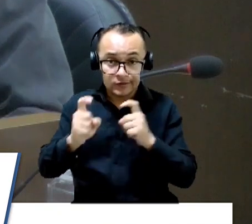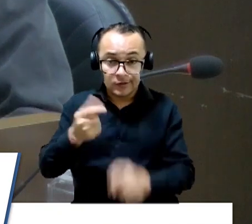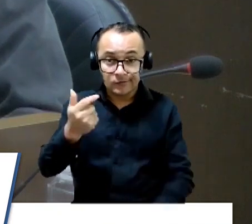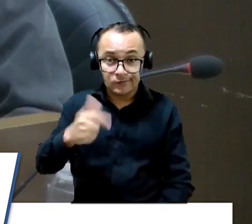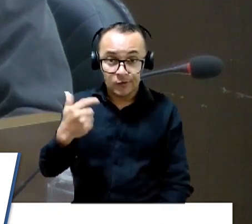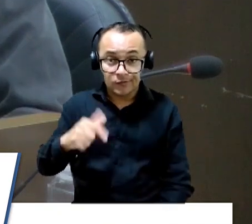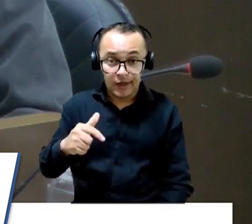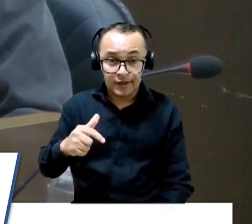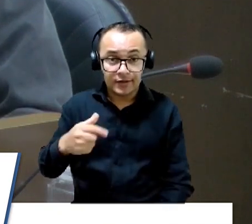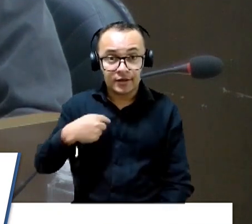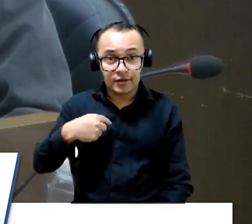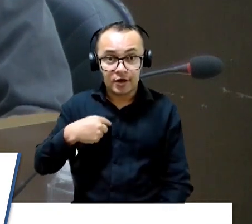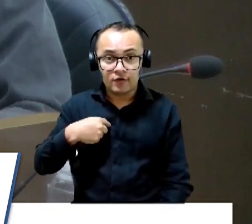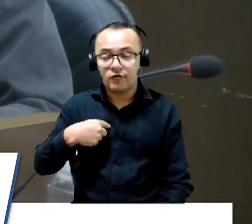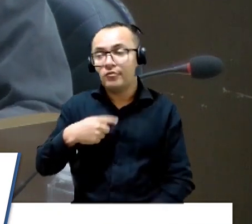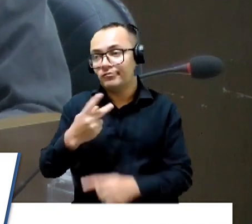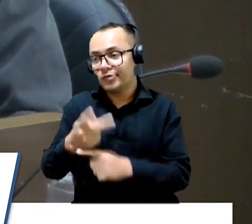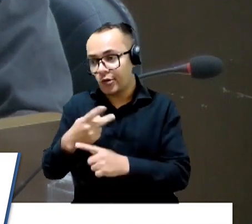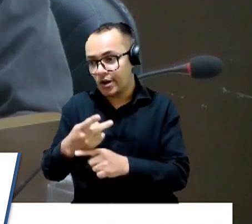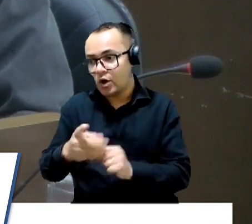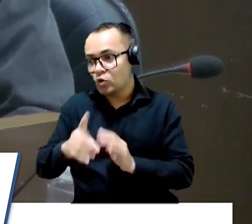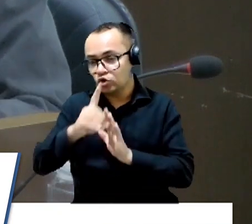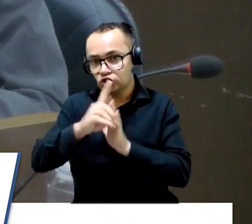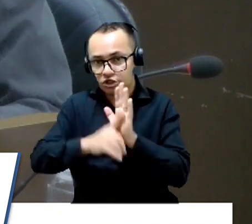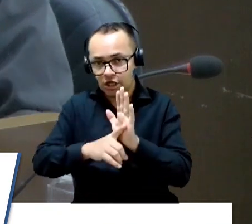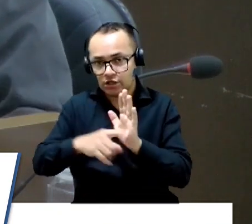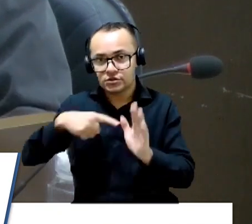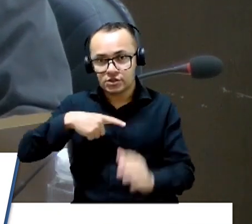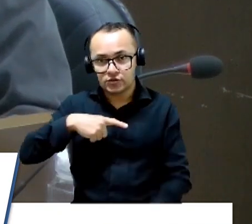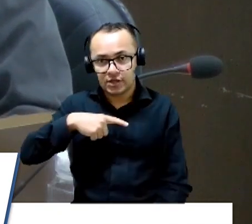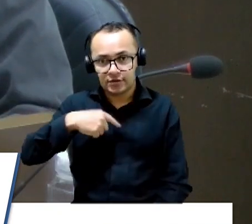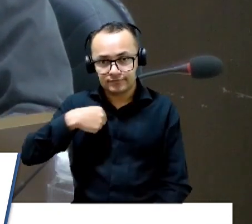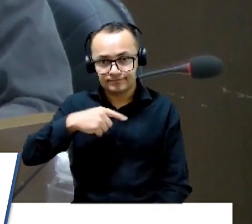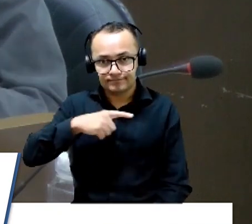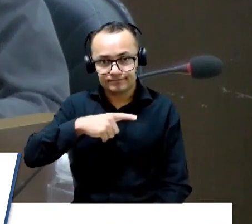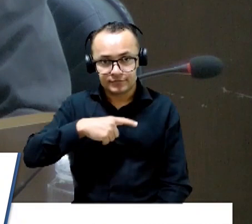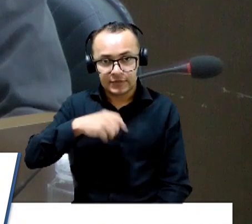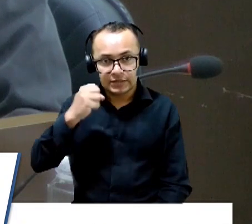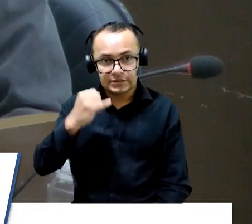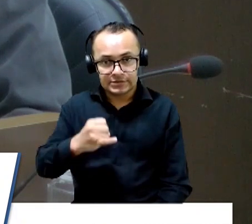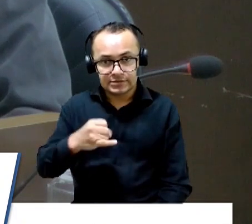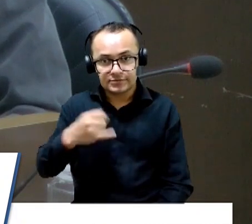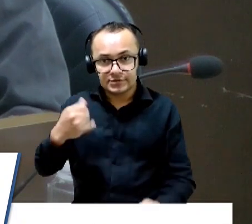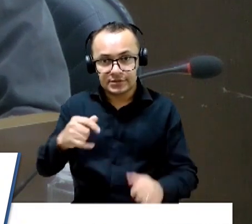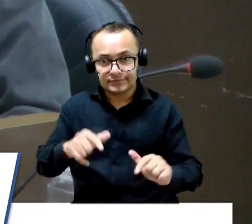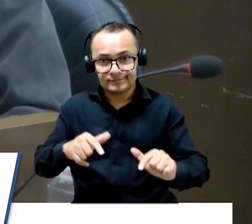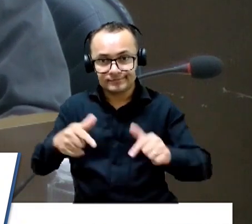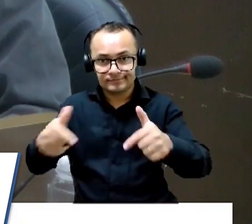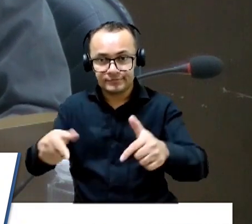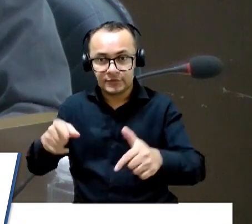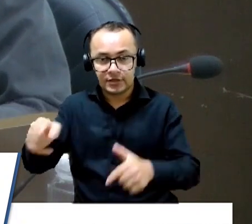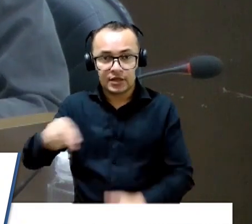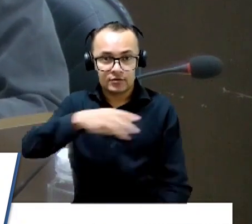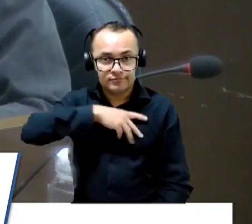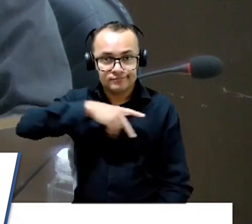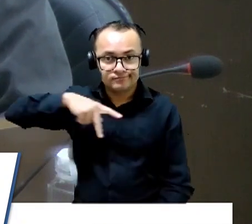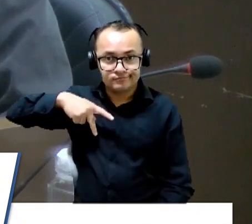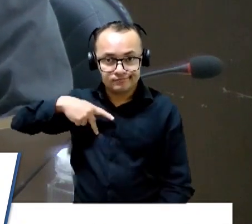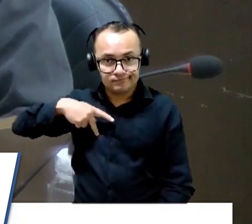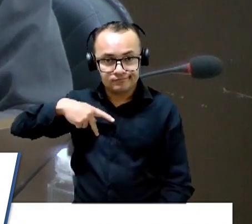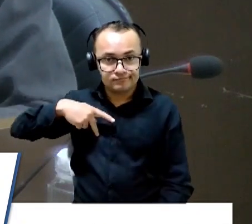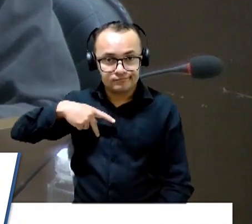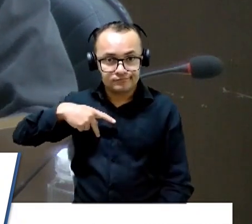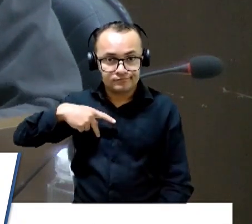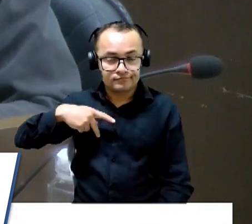os direitos que eu tenho, e se tiver que entrar com uma ação no Ministério Público no que diz a